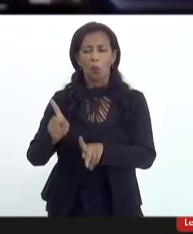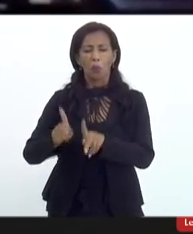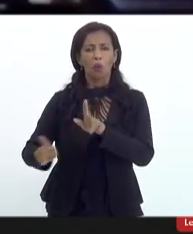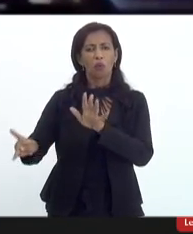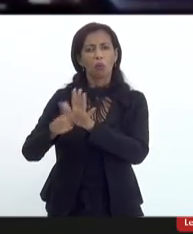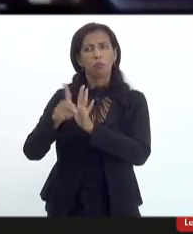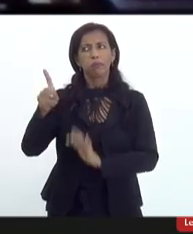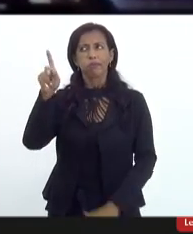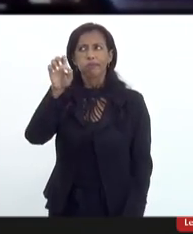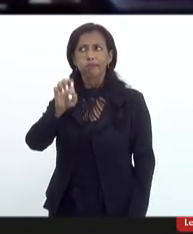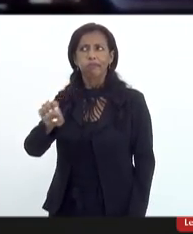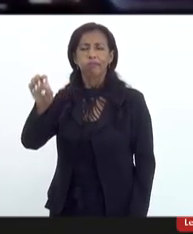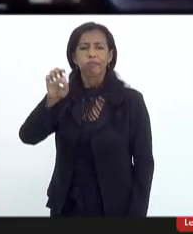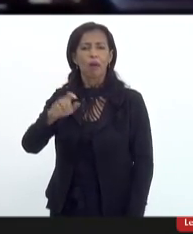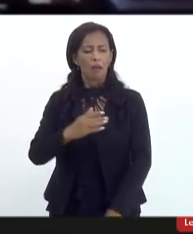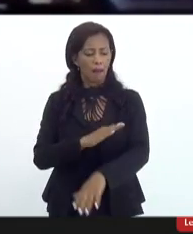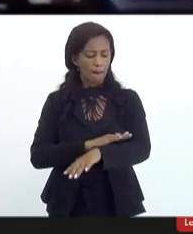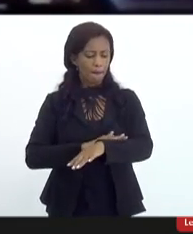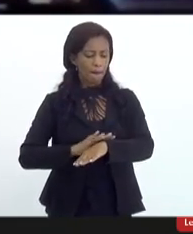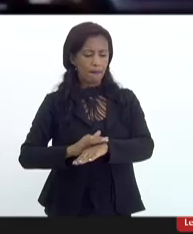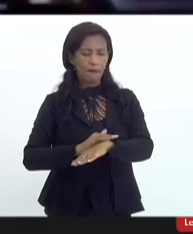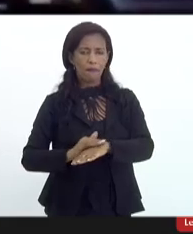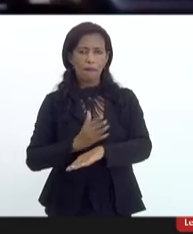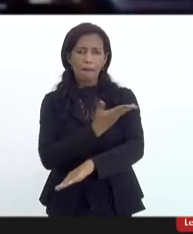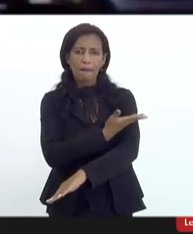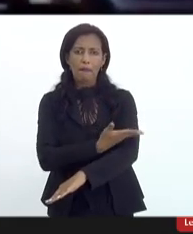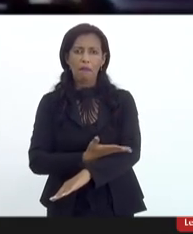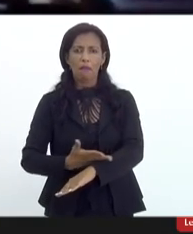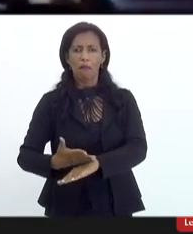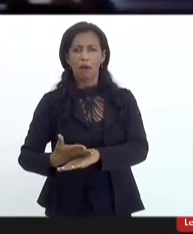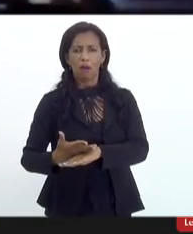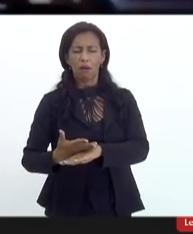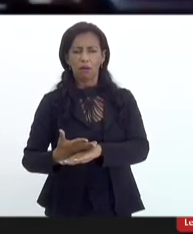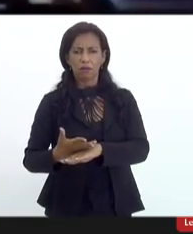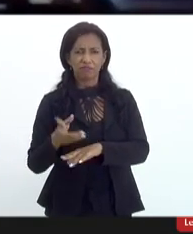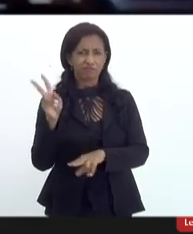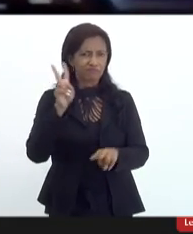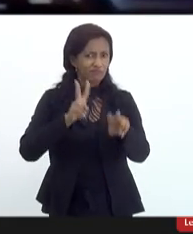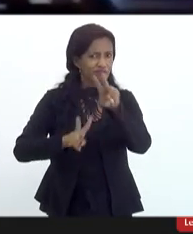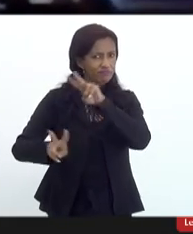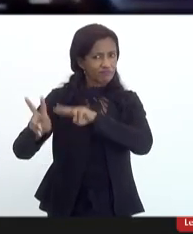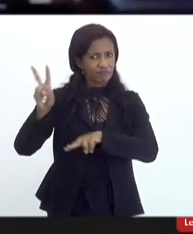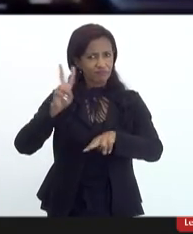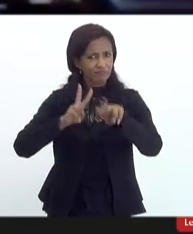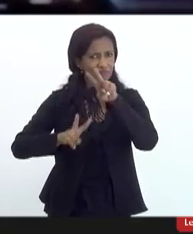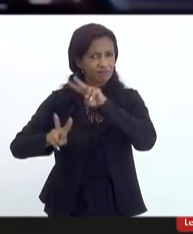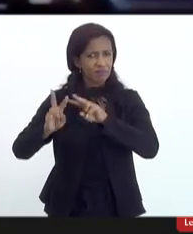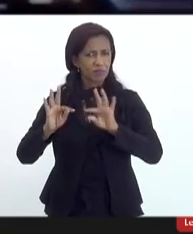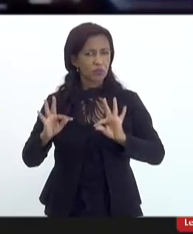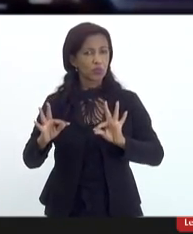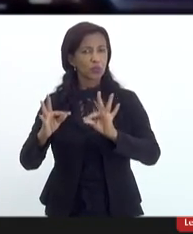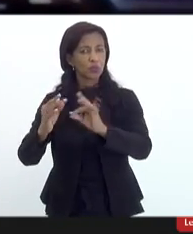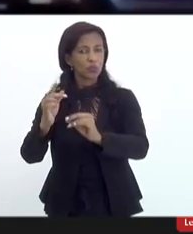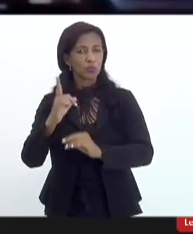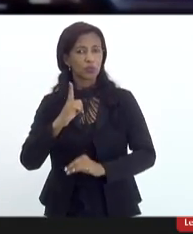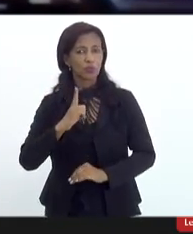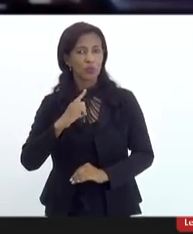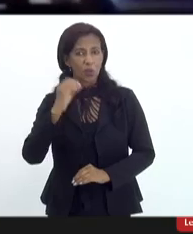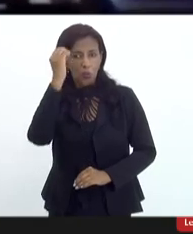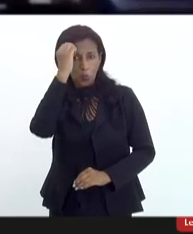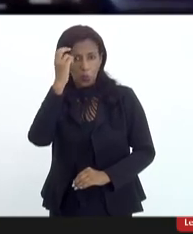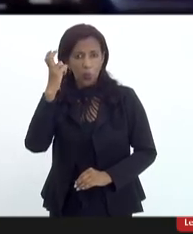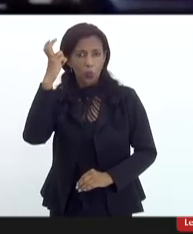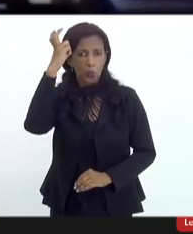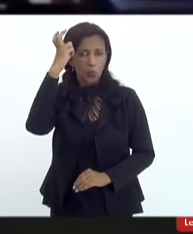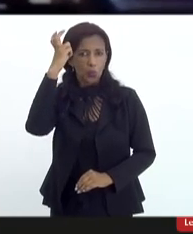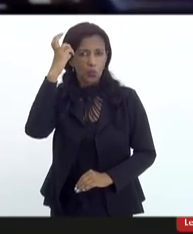europeu de pele branca. A visão de Hegel de que todos têm cultura,